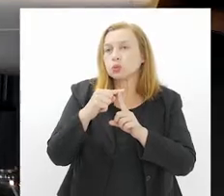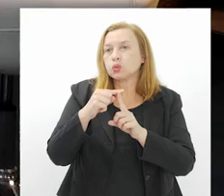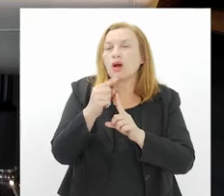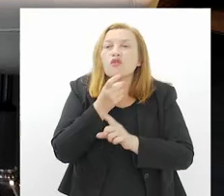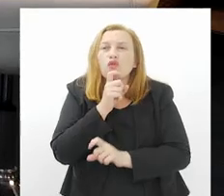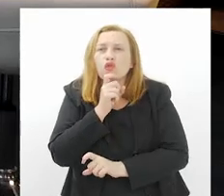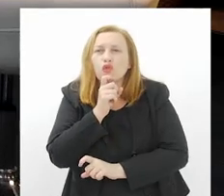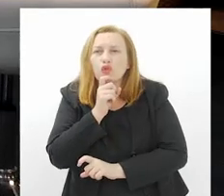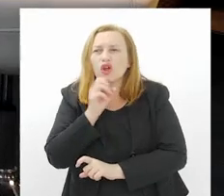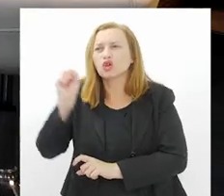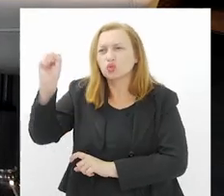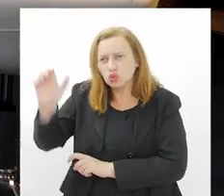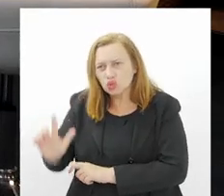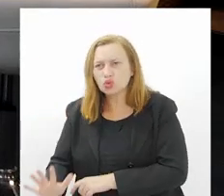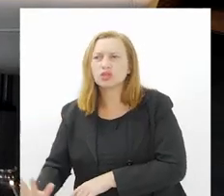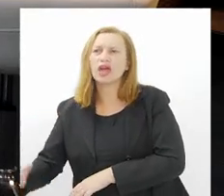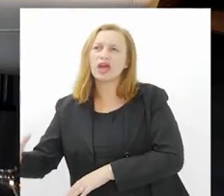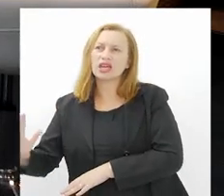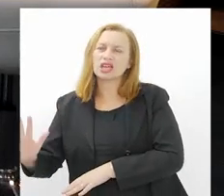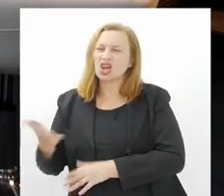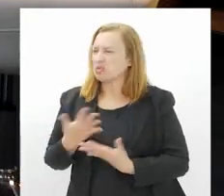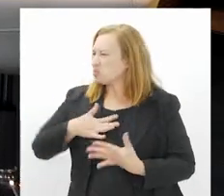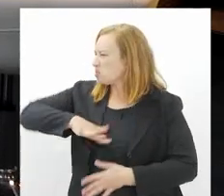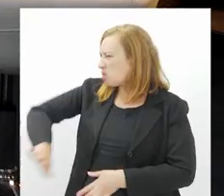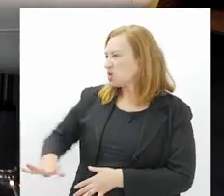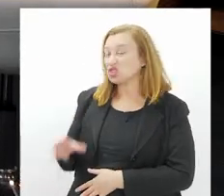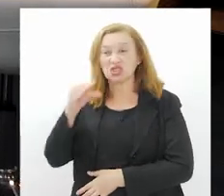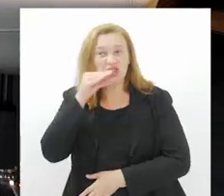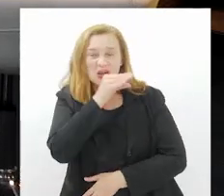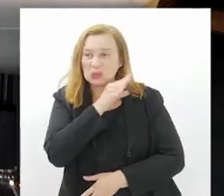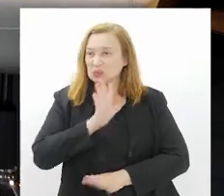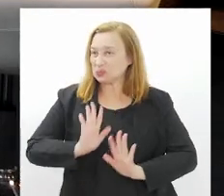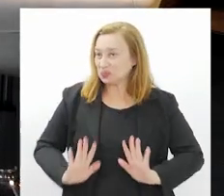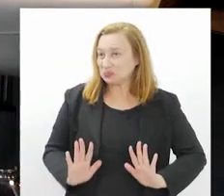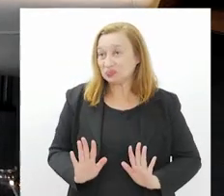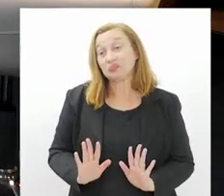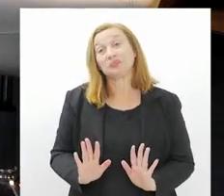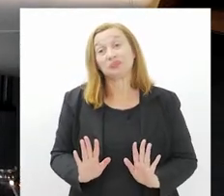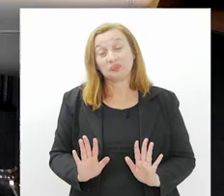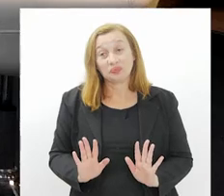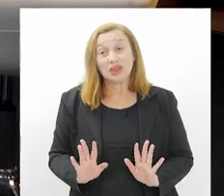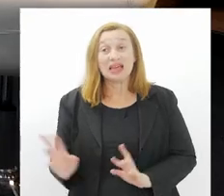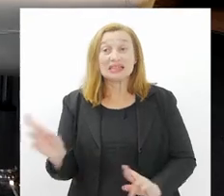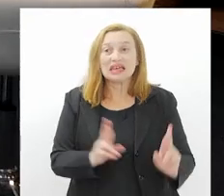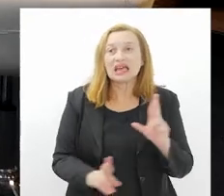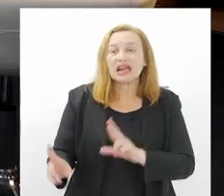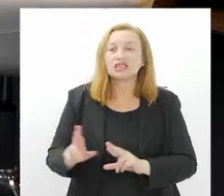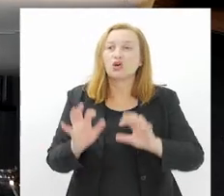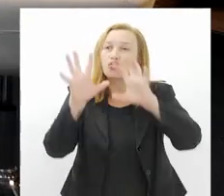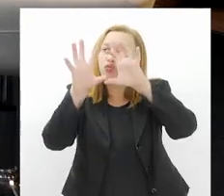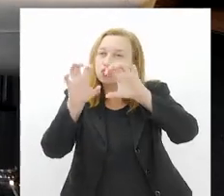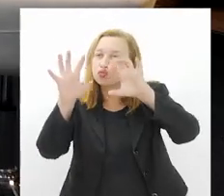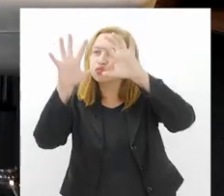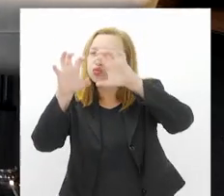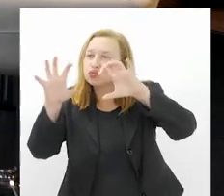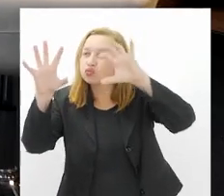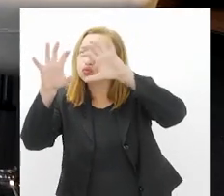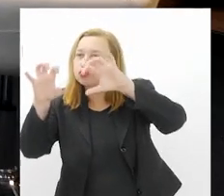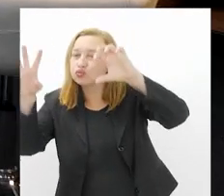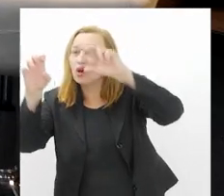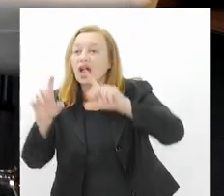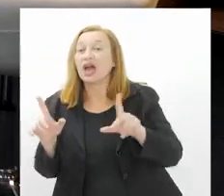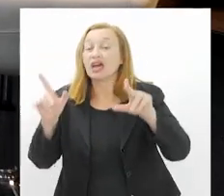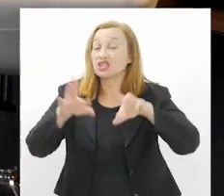traz temperatura mais amena, né? Isso, mais amena no sudeste. Eu não gosto de calor. E aí o que acontece?